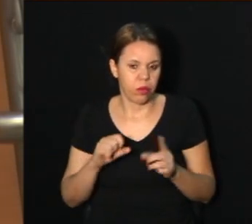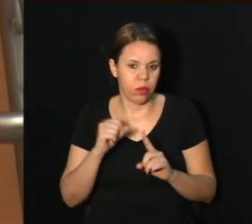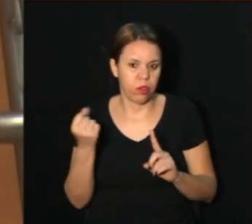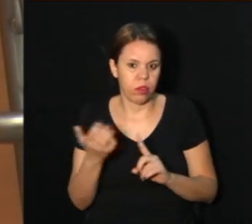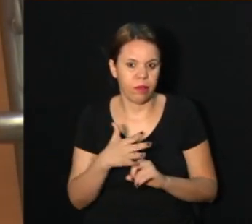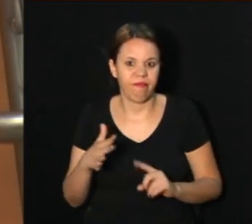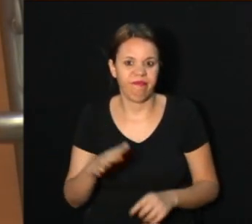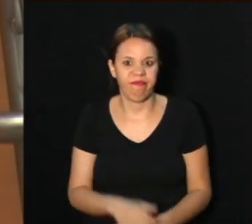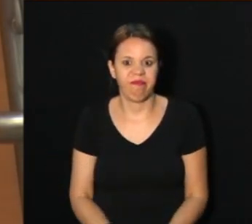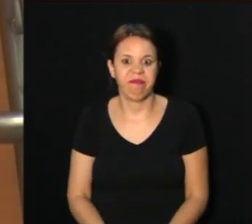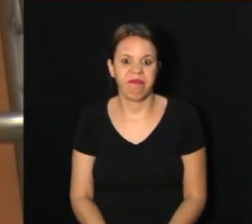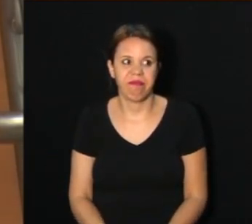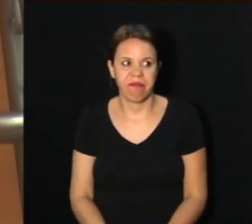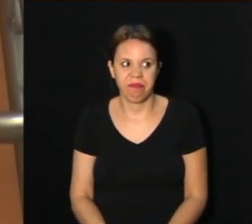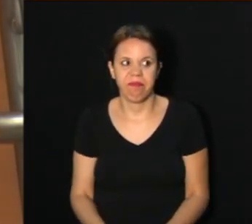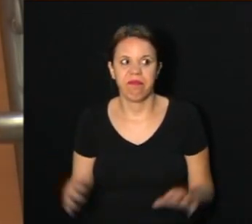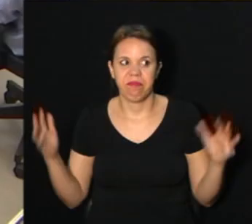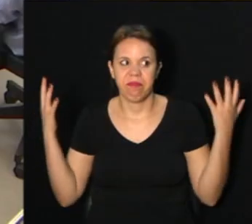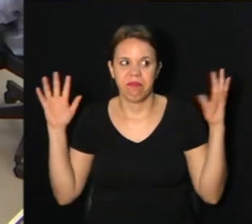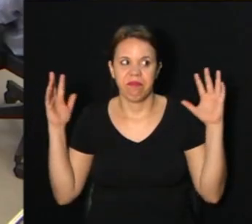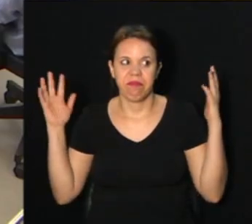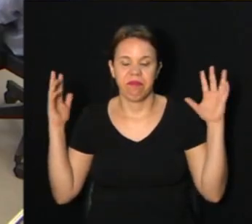sociedade.